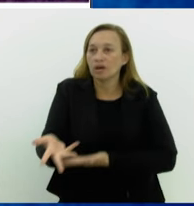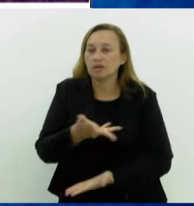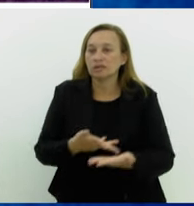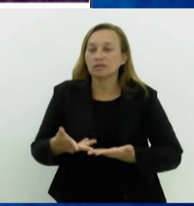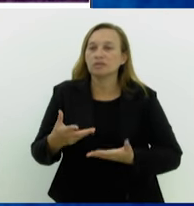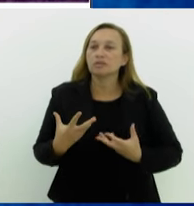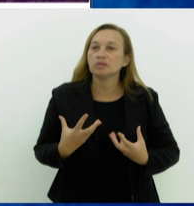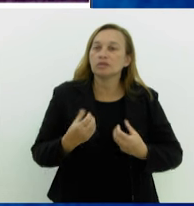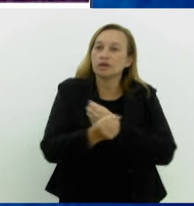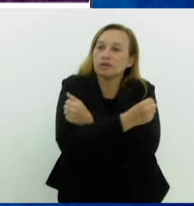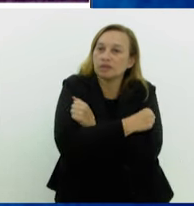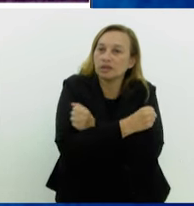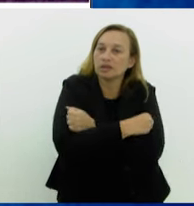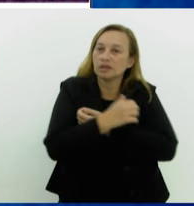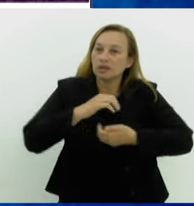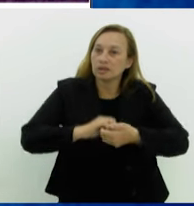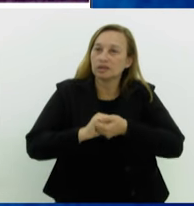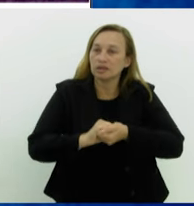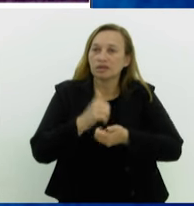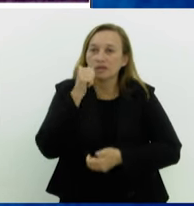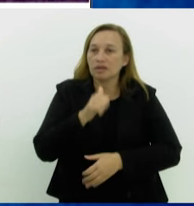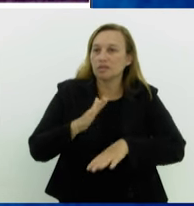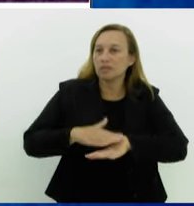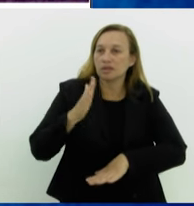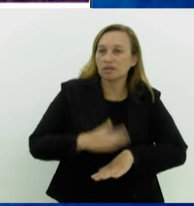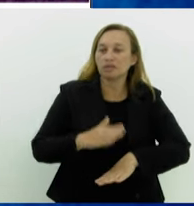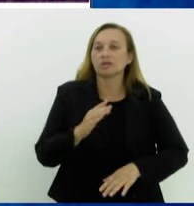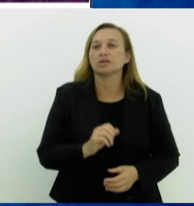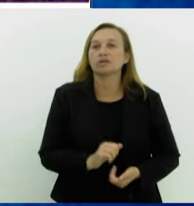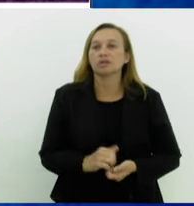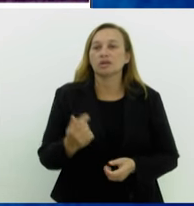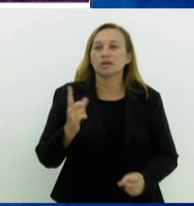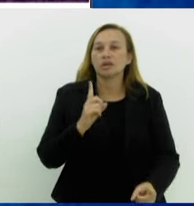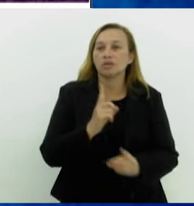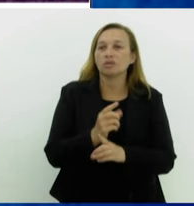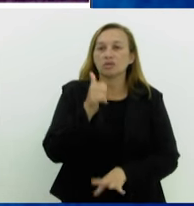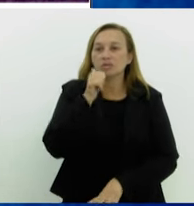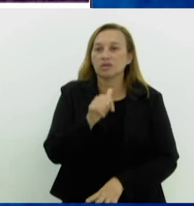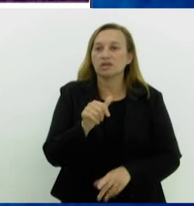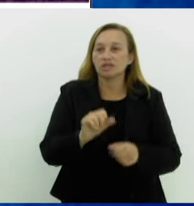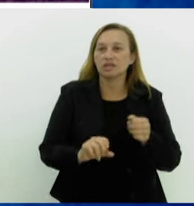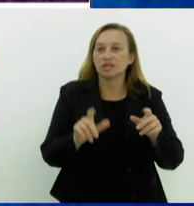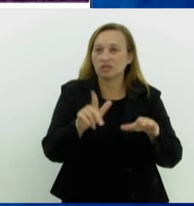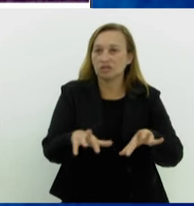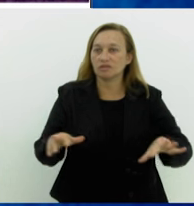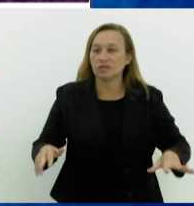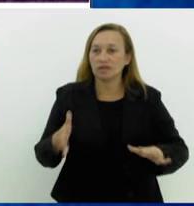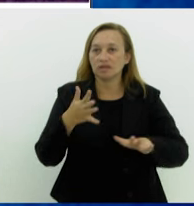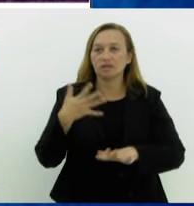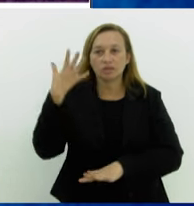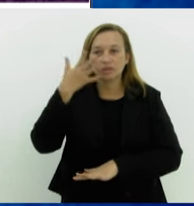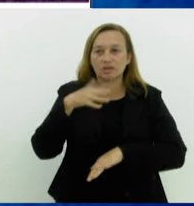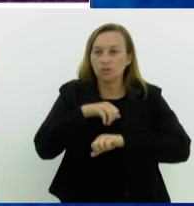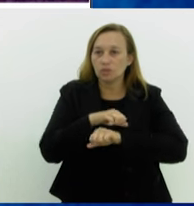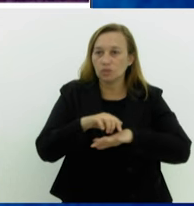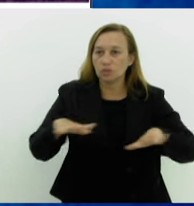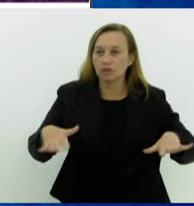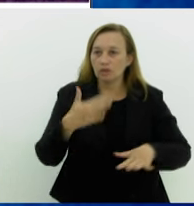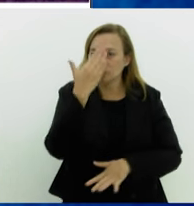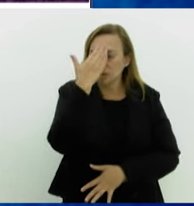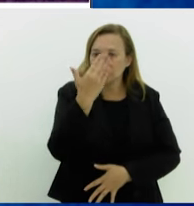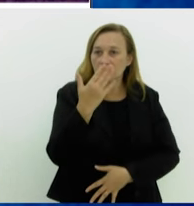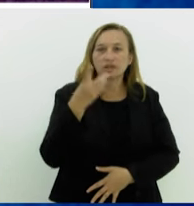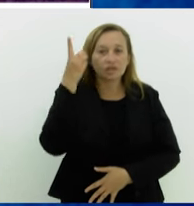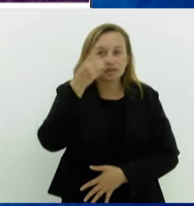abraçar dar as mãos pras mulheres para que a gente cada vez mais encontre mulheres fazendo a diferença e levando a mensagem adiante muito obrigada